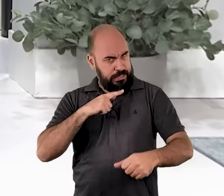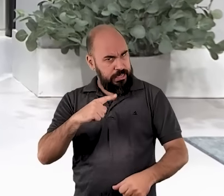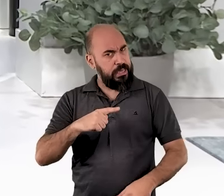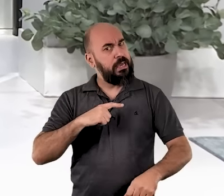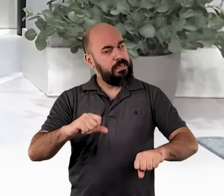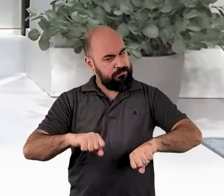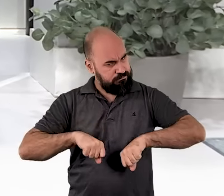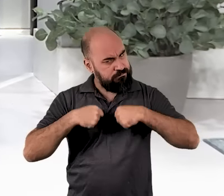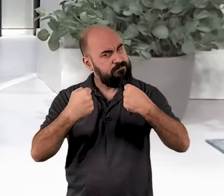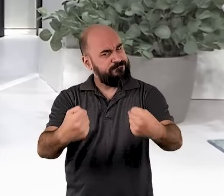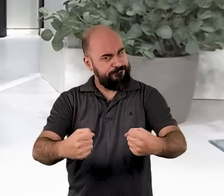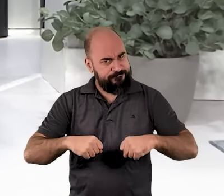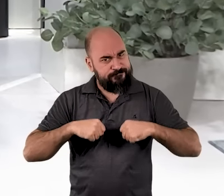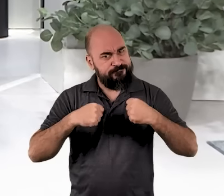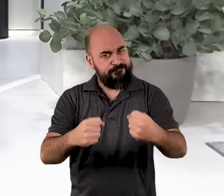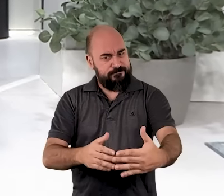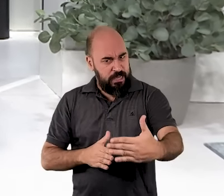enfrentar.